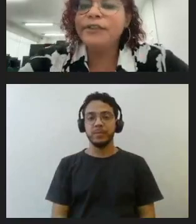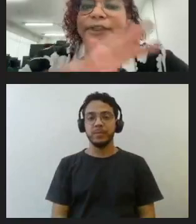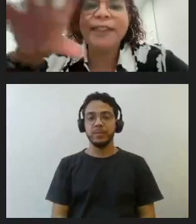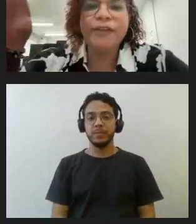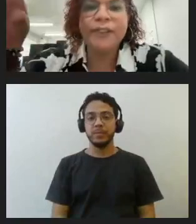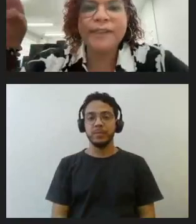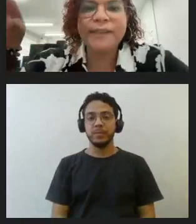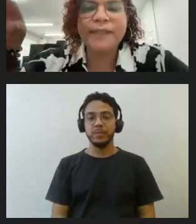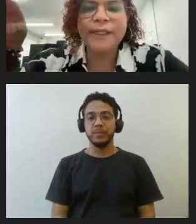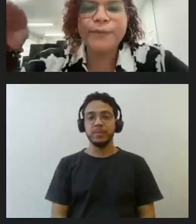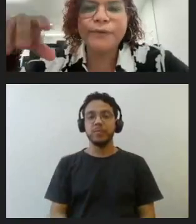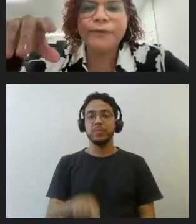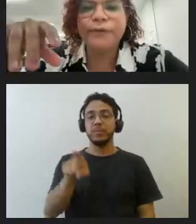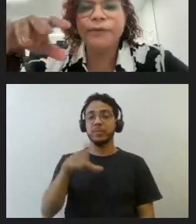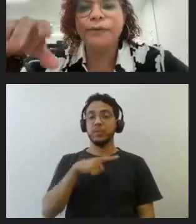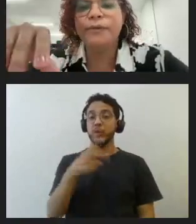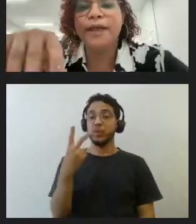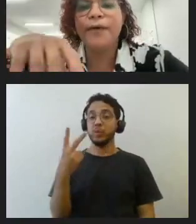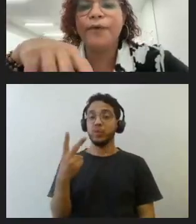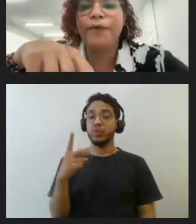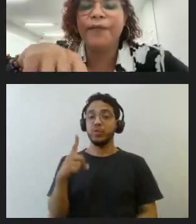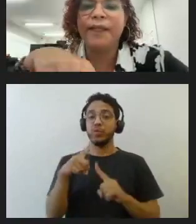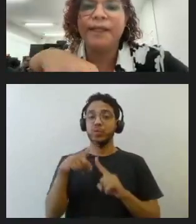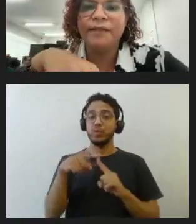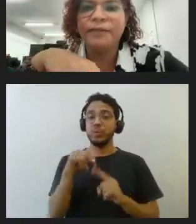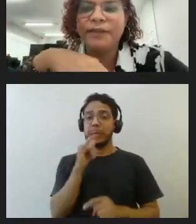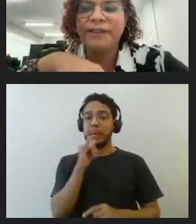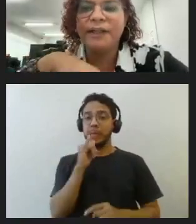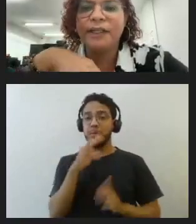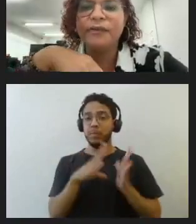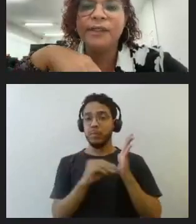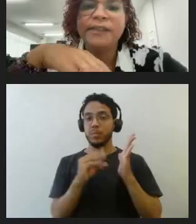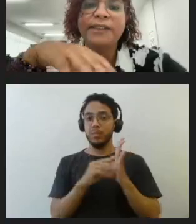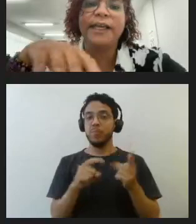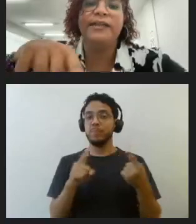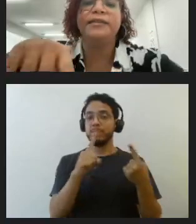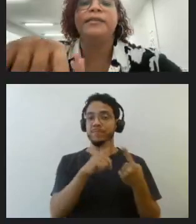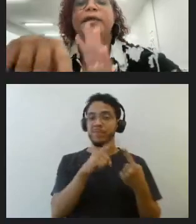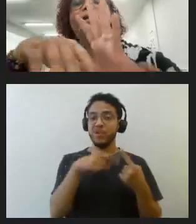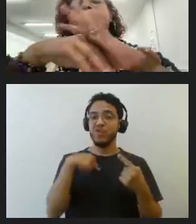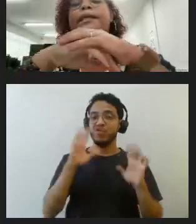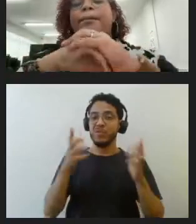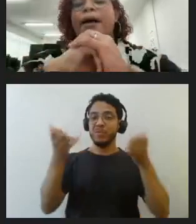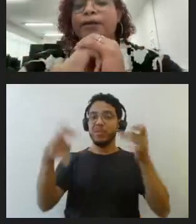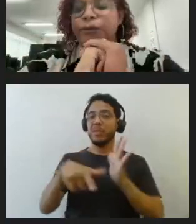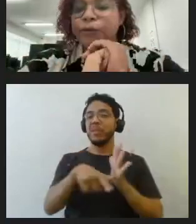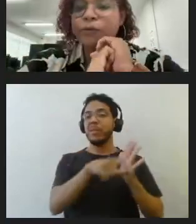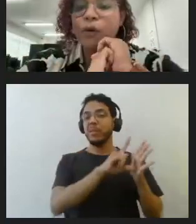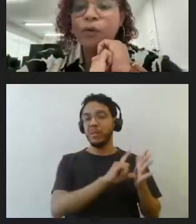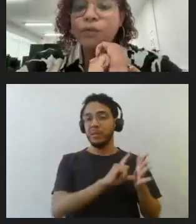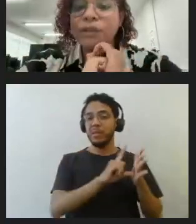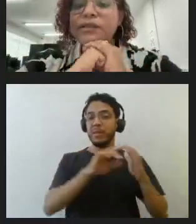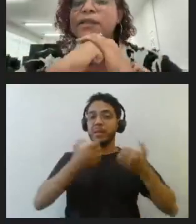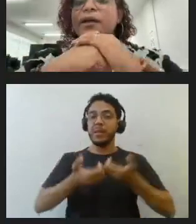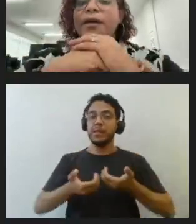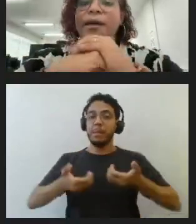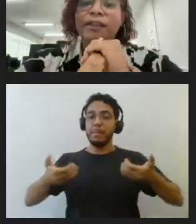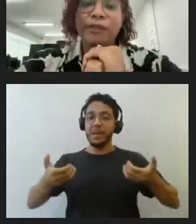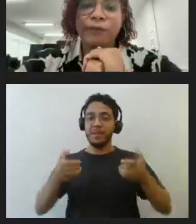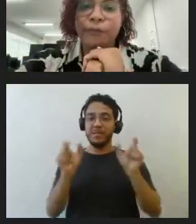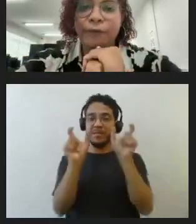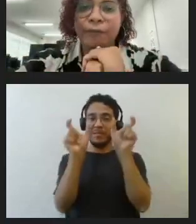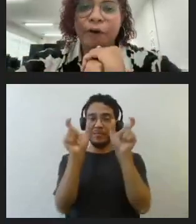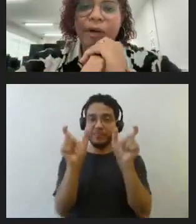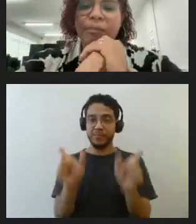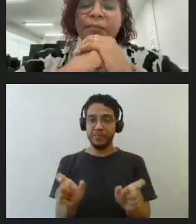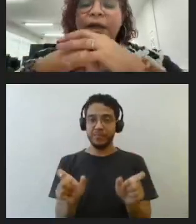Pronto, eu trouxe aqui 2 exemplos. Um é o que eu falei, que eu tinha falado antes, que eles separam em 2 colunas. Isso